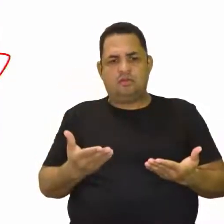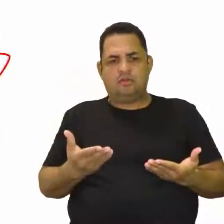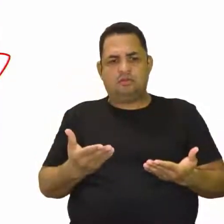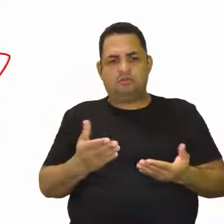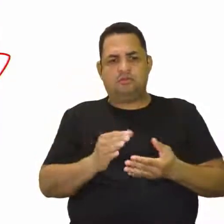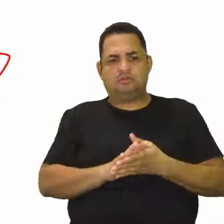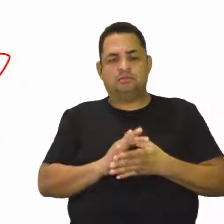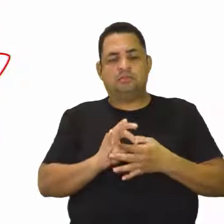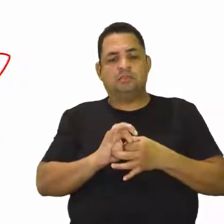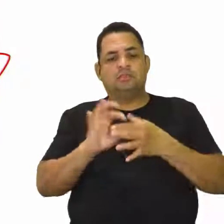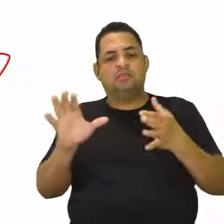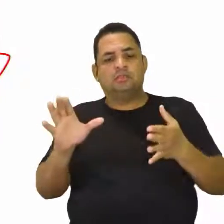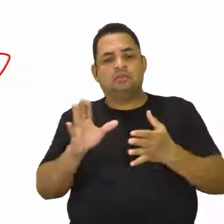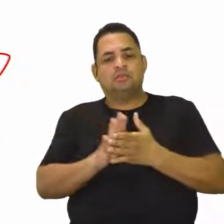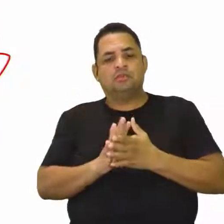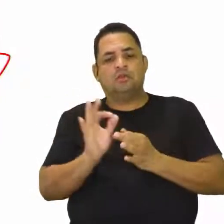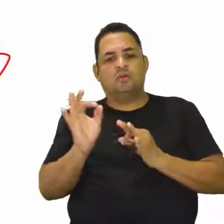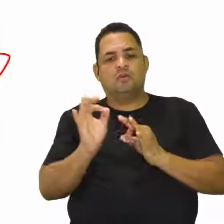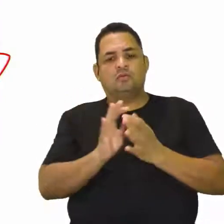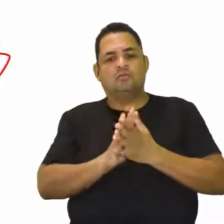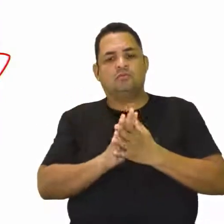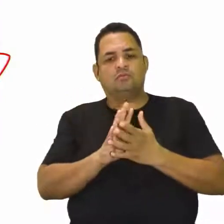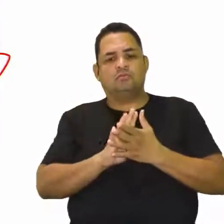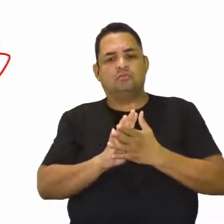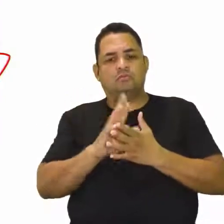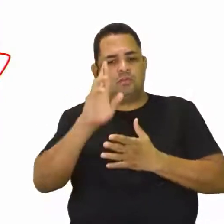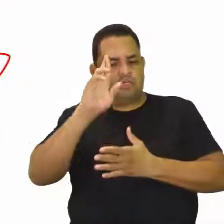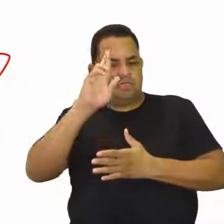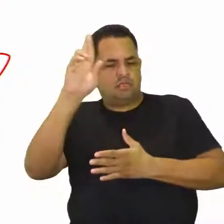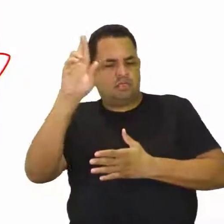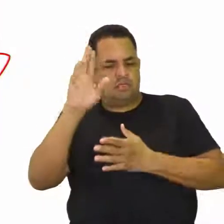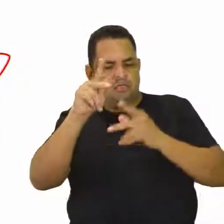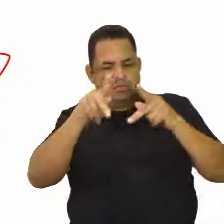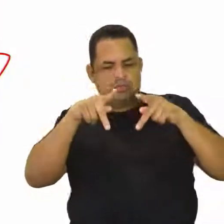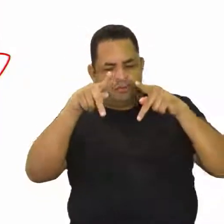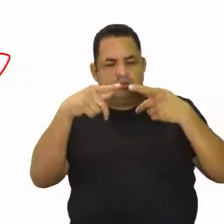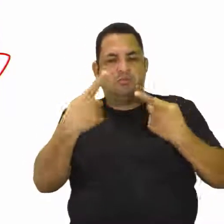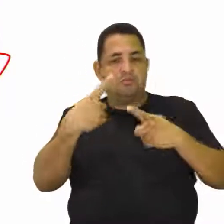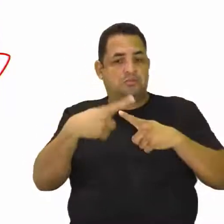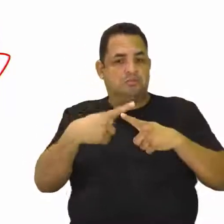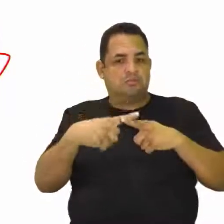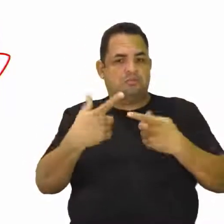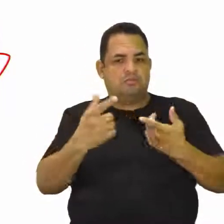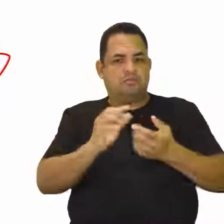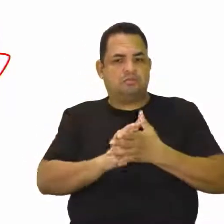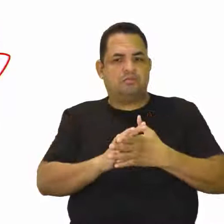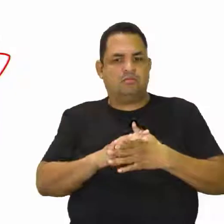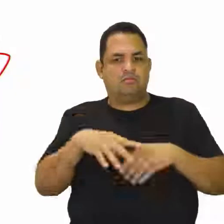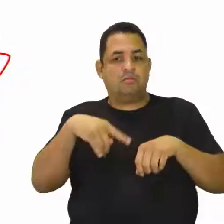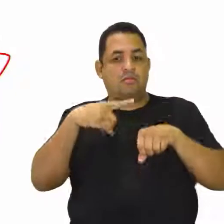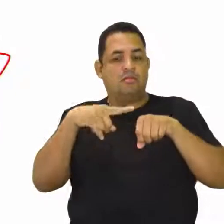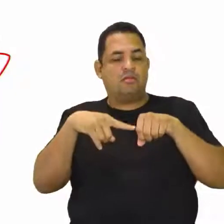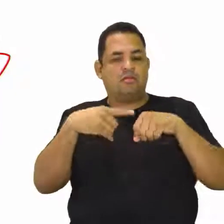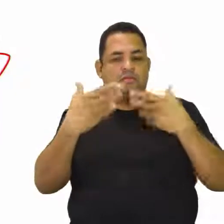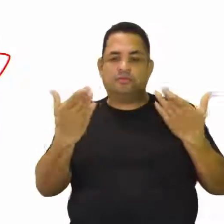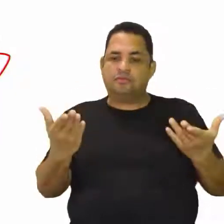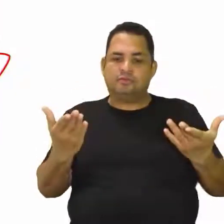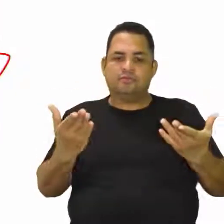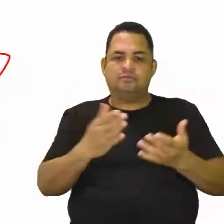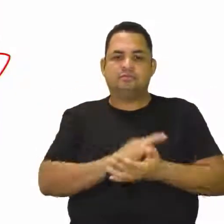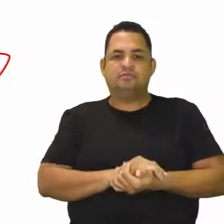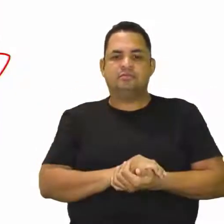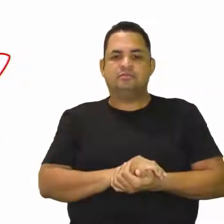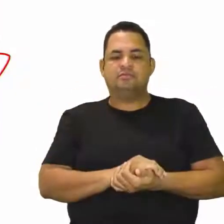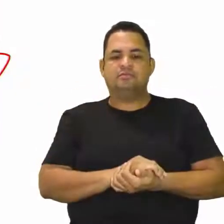deixar Hitler conduzir a população tinha o porquê. Ele é o doido da baladeira, então vamos lá, vamos